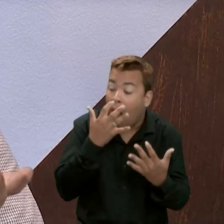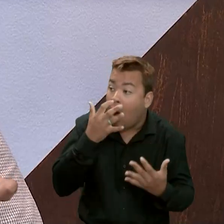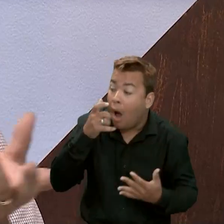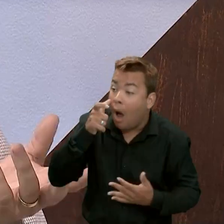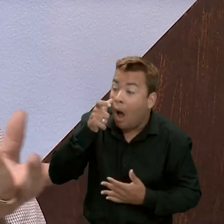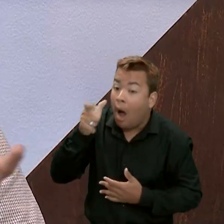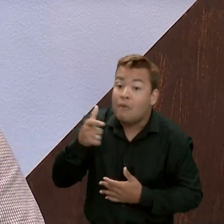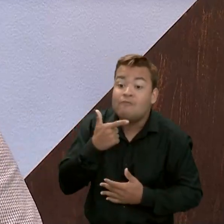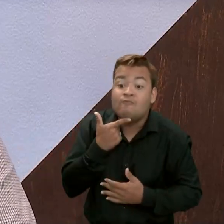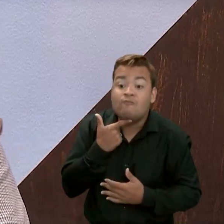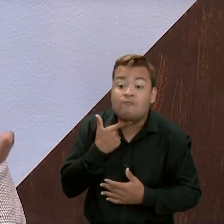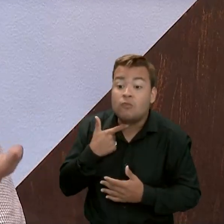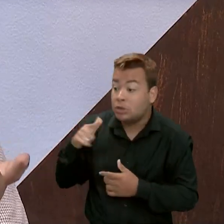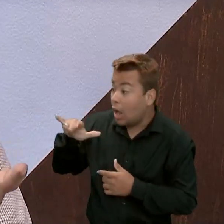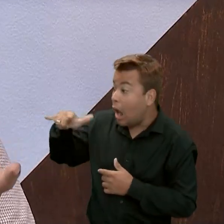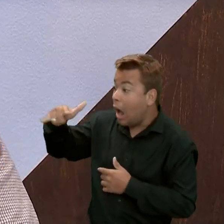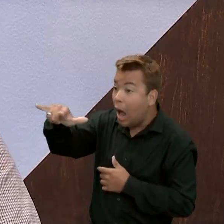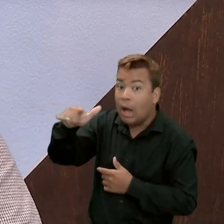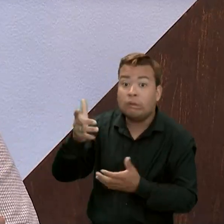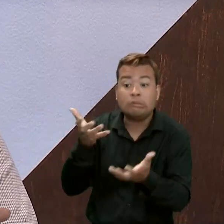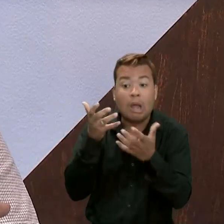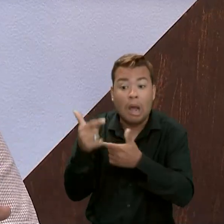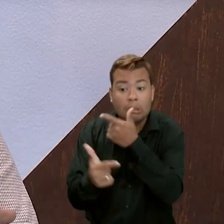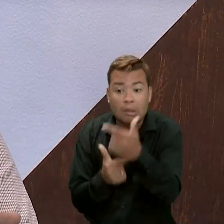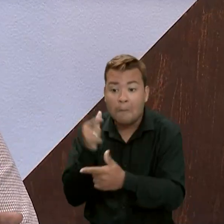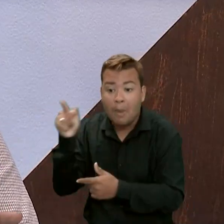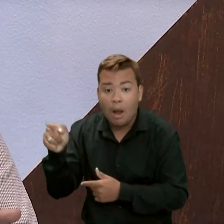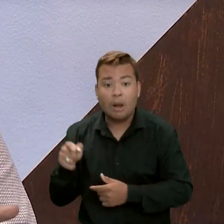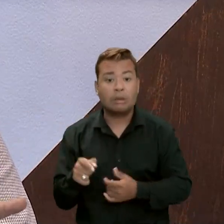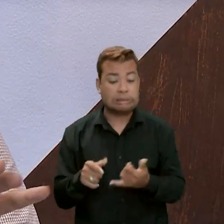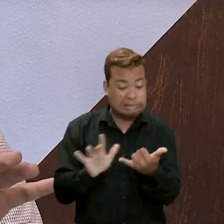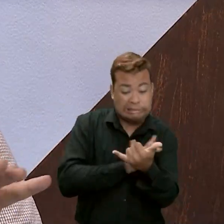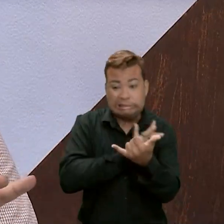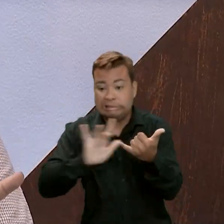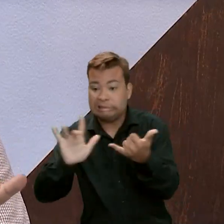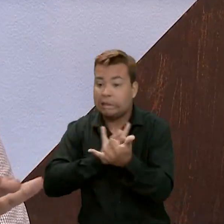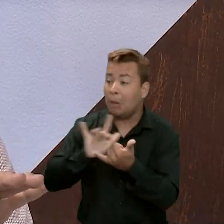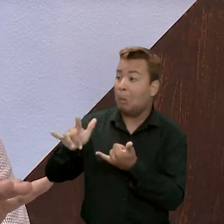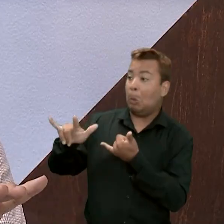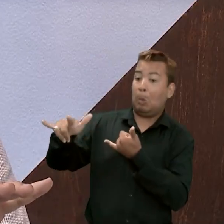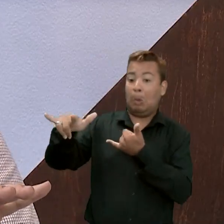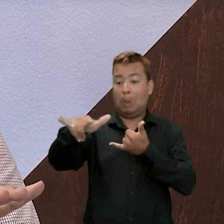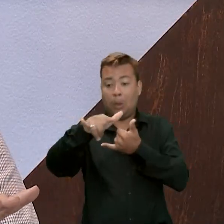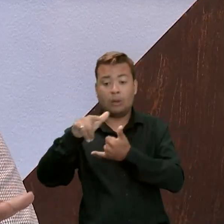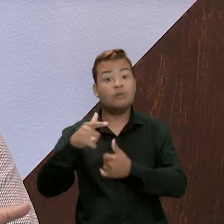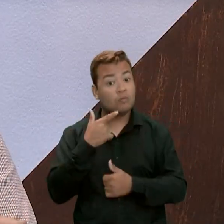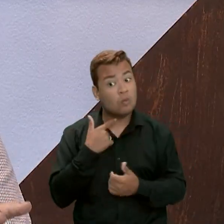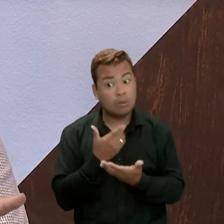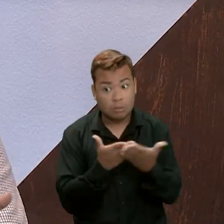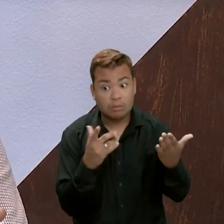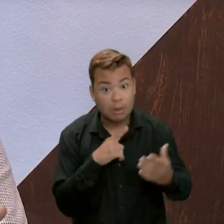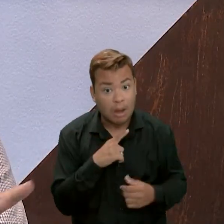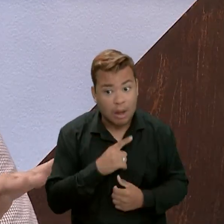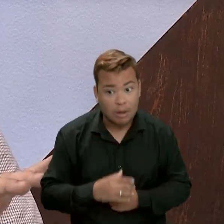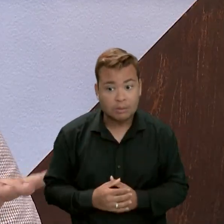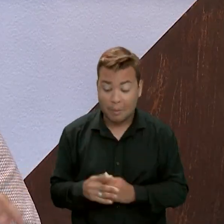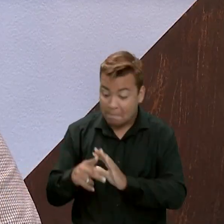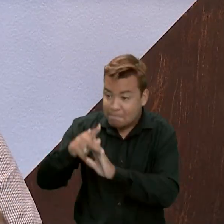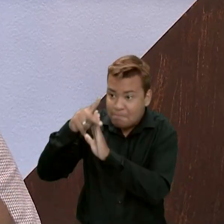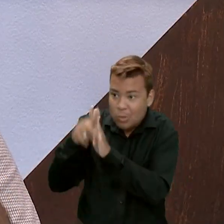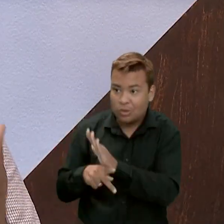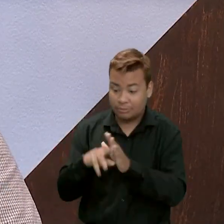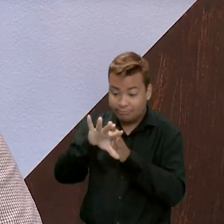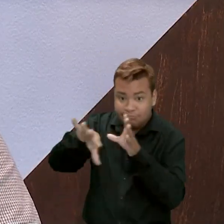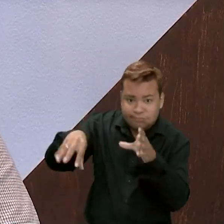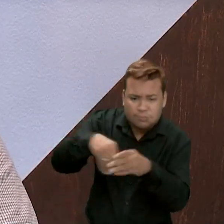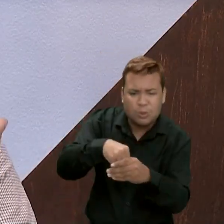trabalhar com drone, aplicativos, celulares, e trabalhar com um projeto como este, eu acho que é super interessante. Então eu